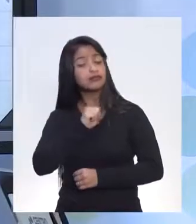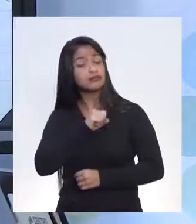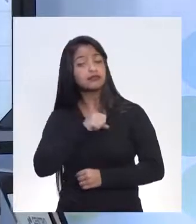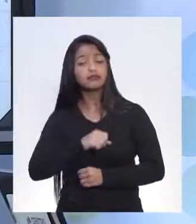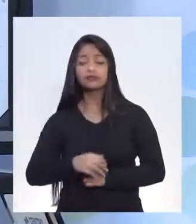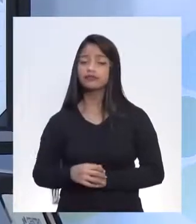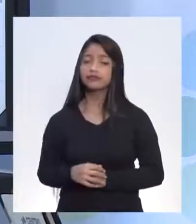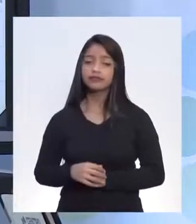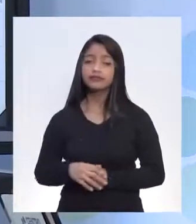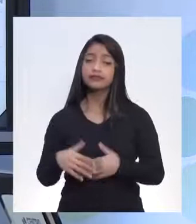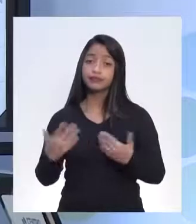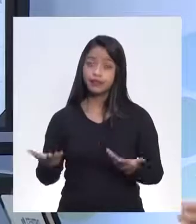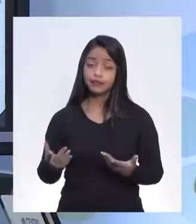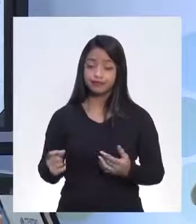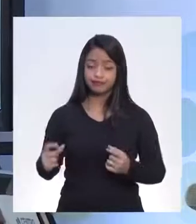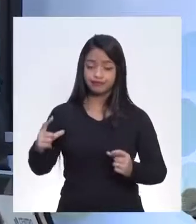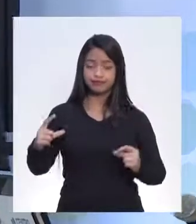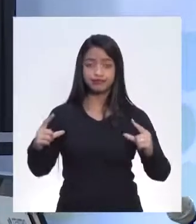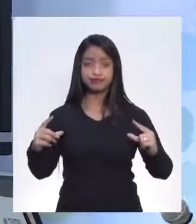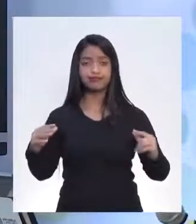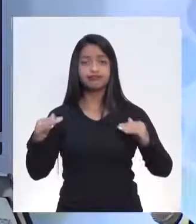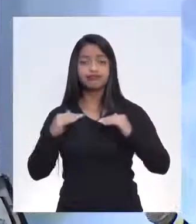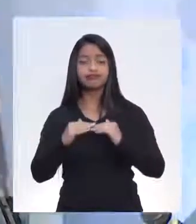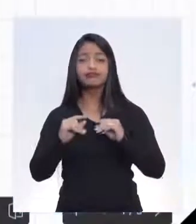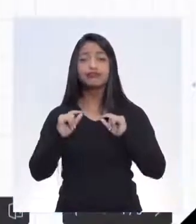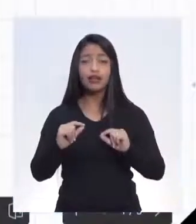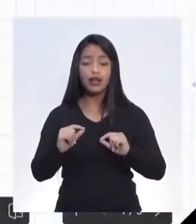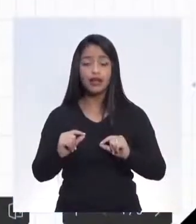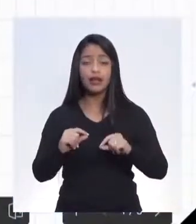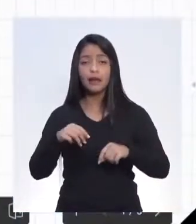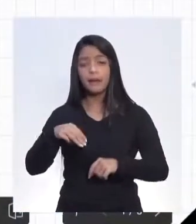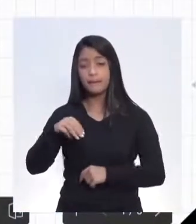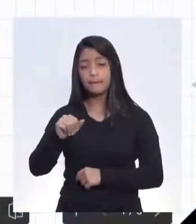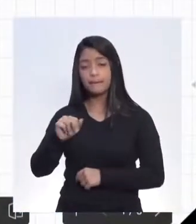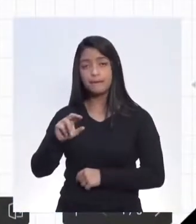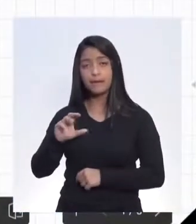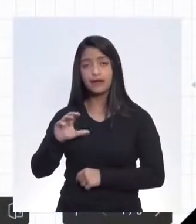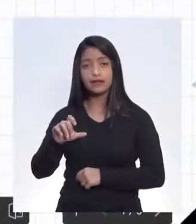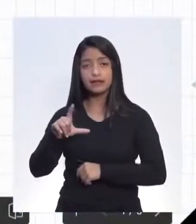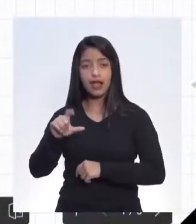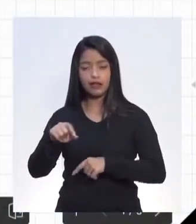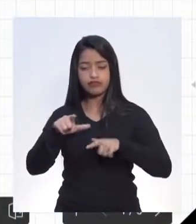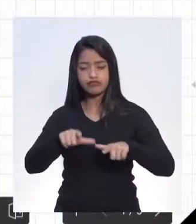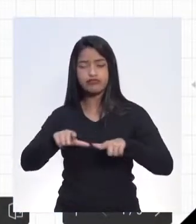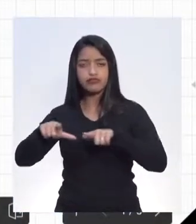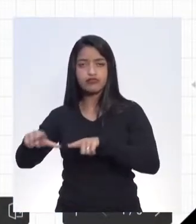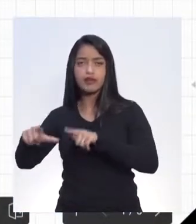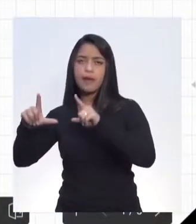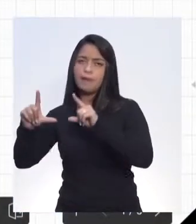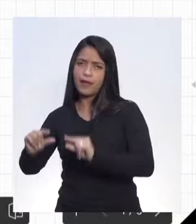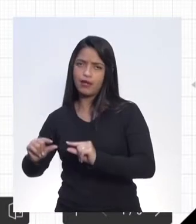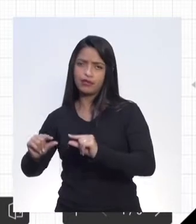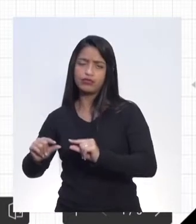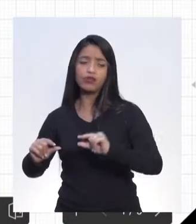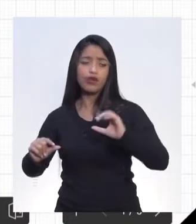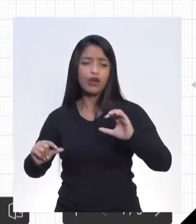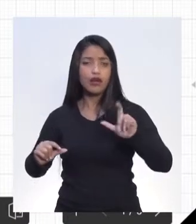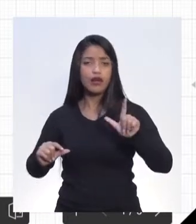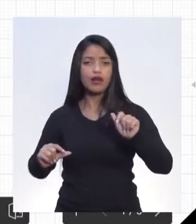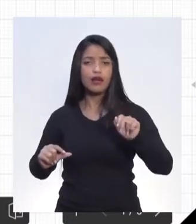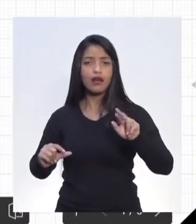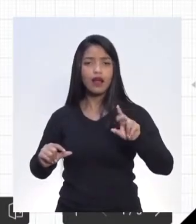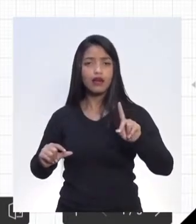lá, proporcionalmente o Marcelo assentou menos piso que o Cláudio, então ele vai receber menos. A ideia é lógico, né?